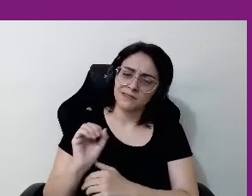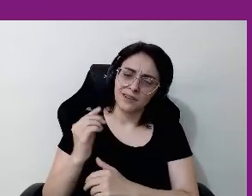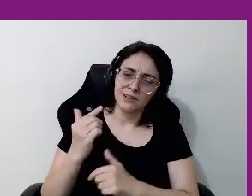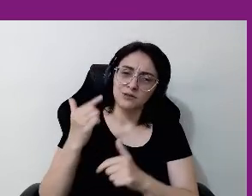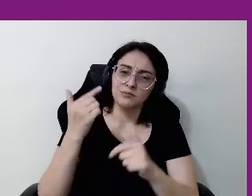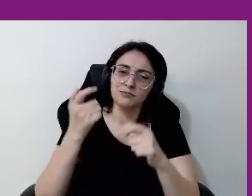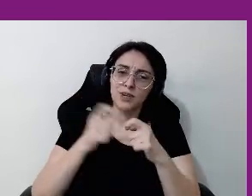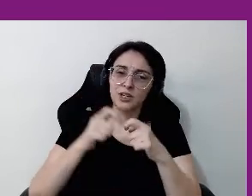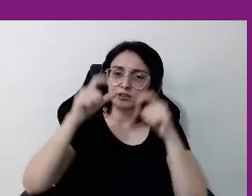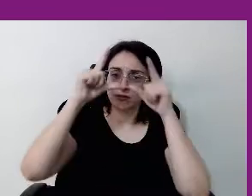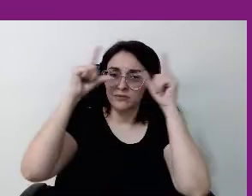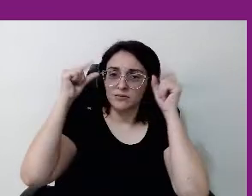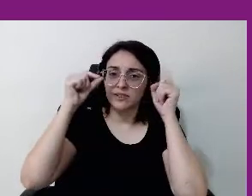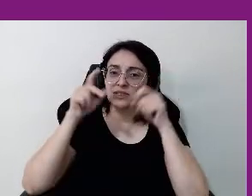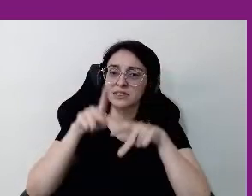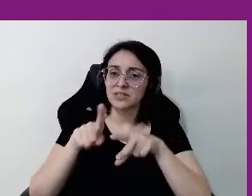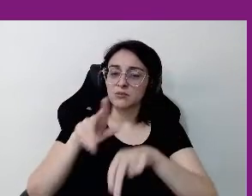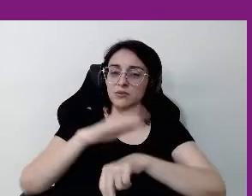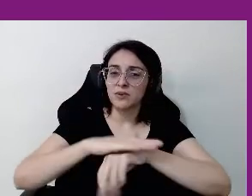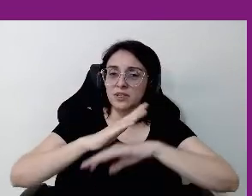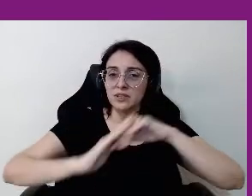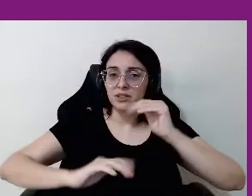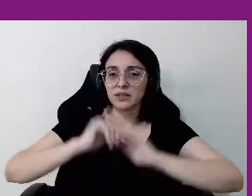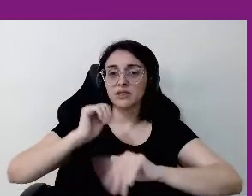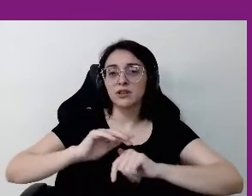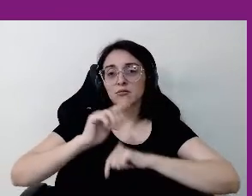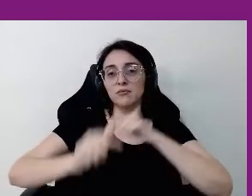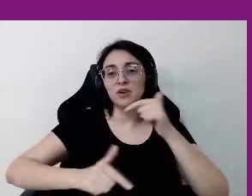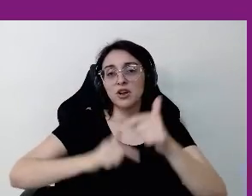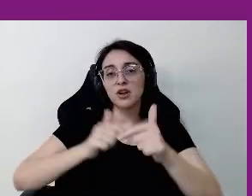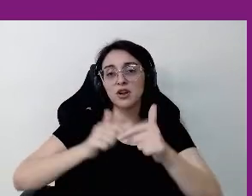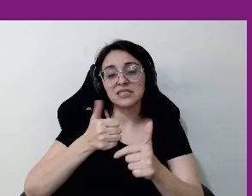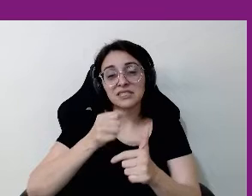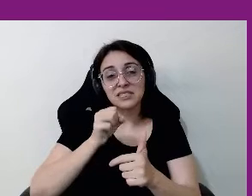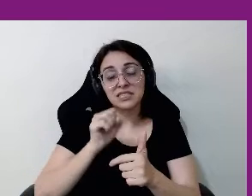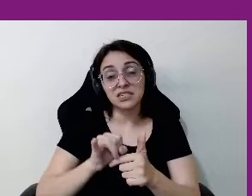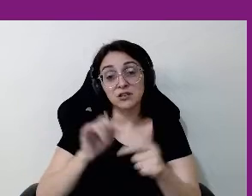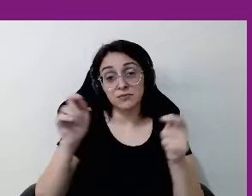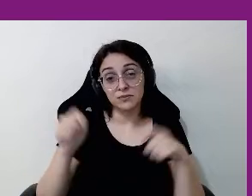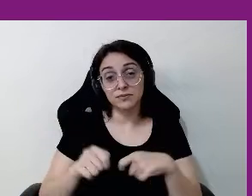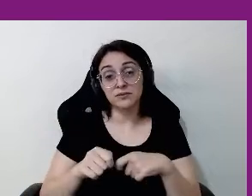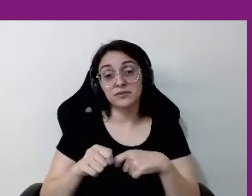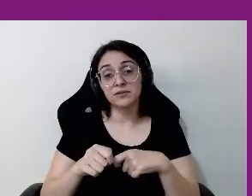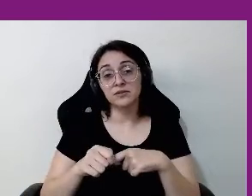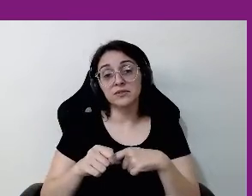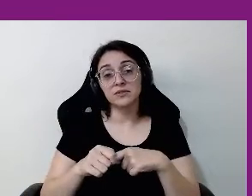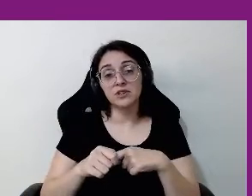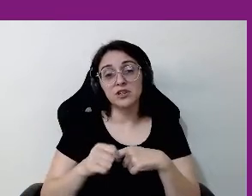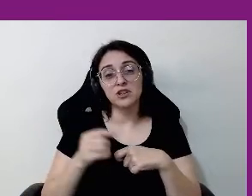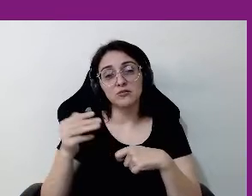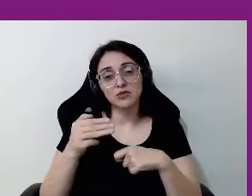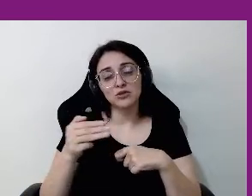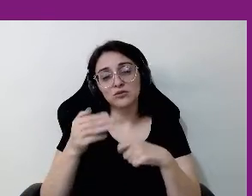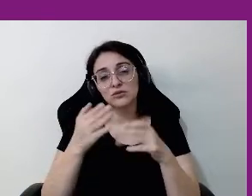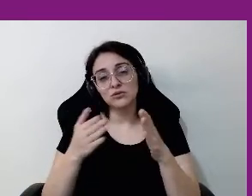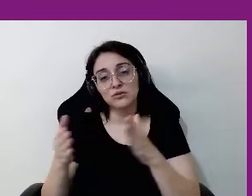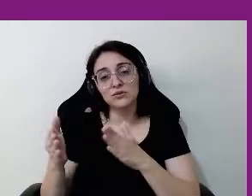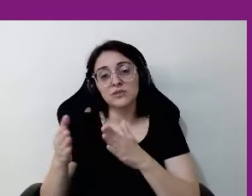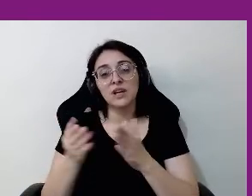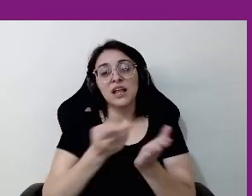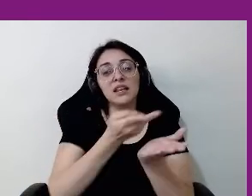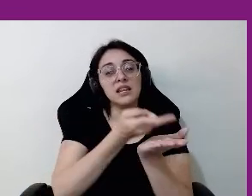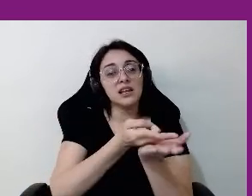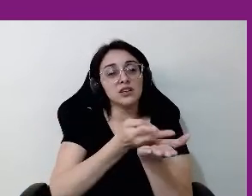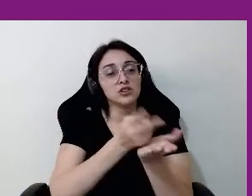e enfermeiros sempre vão fazer um trabalho melhor se puderem passar alguns minutos ali à